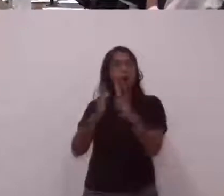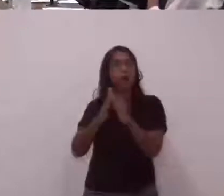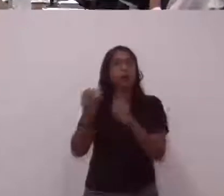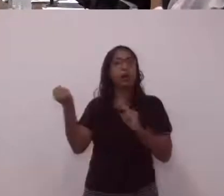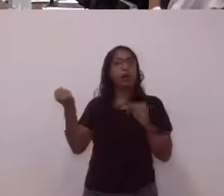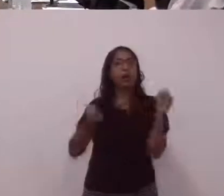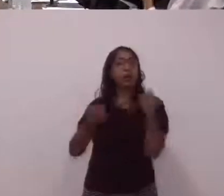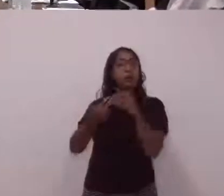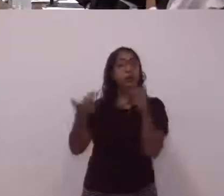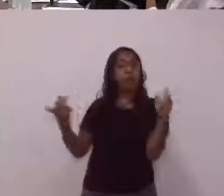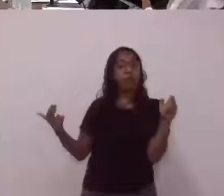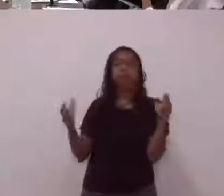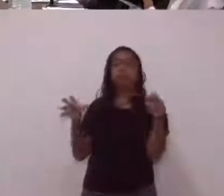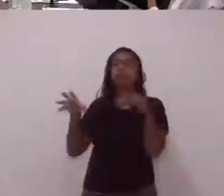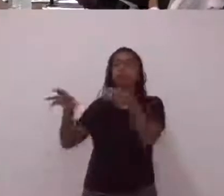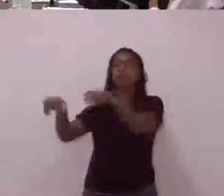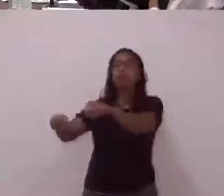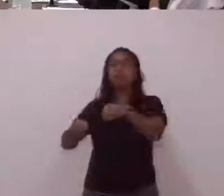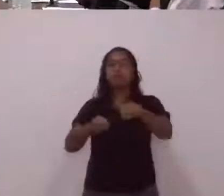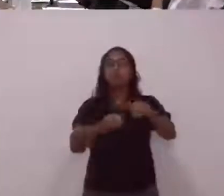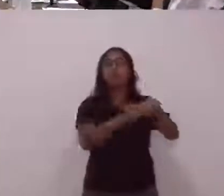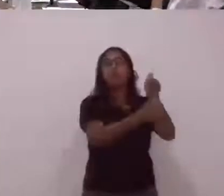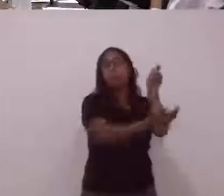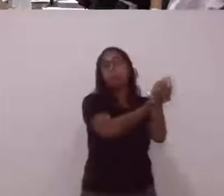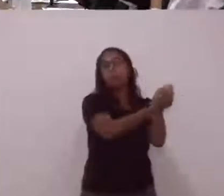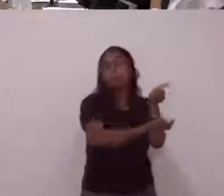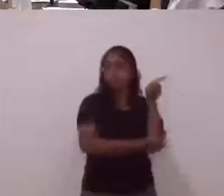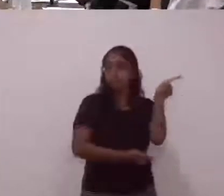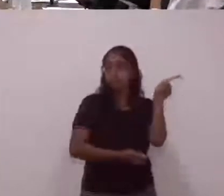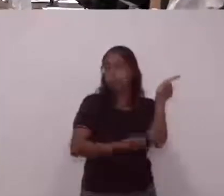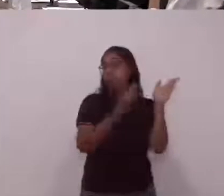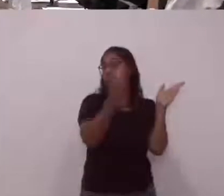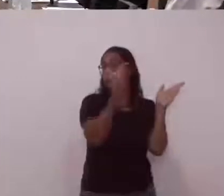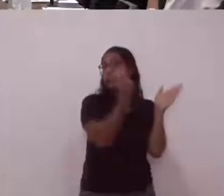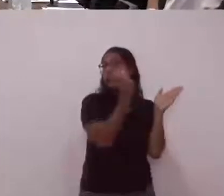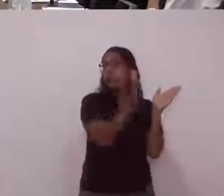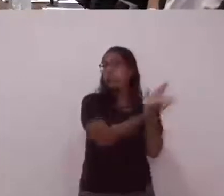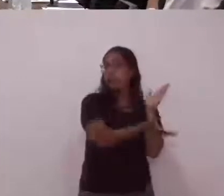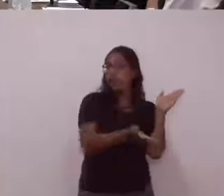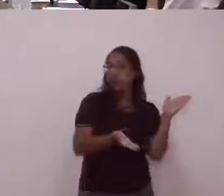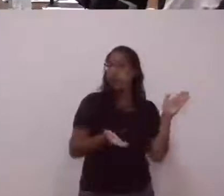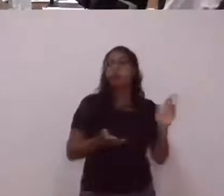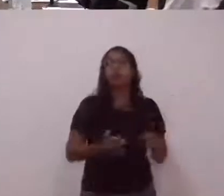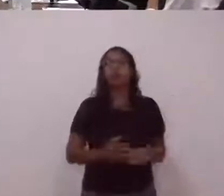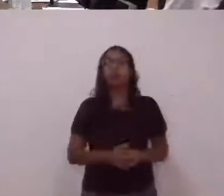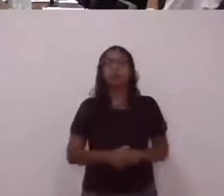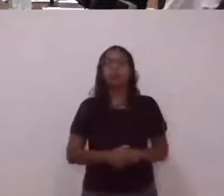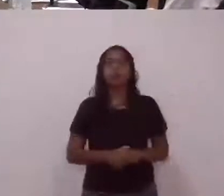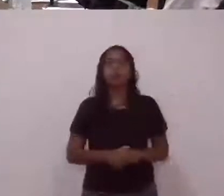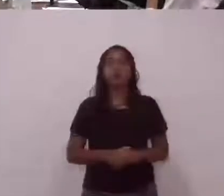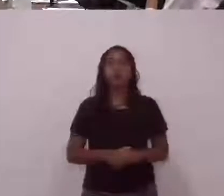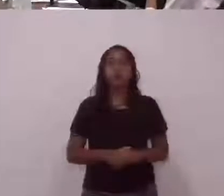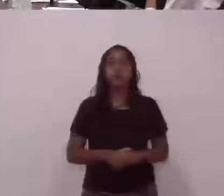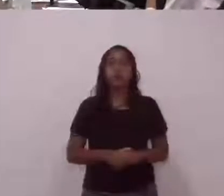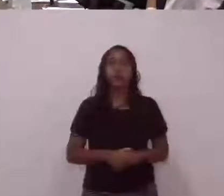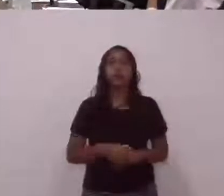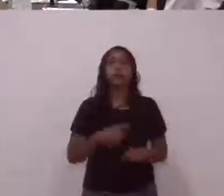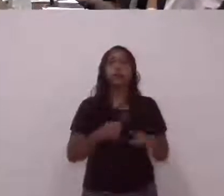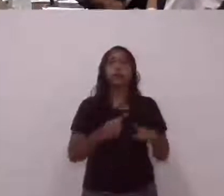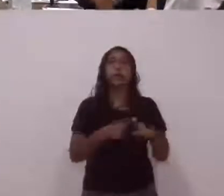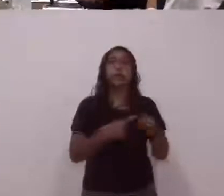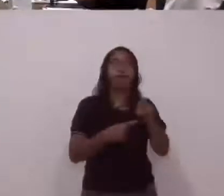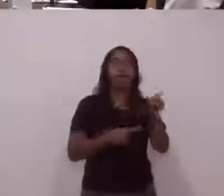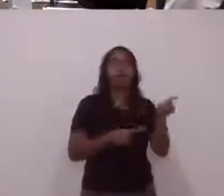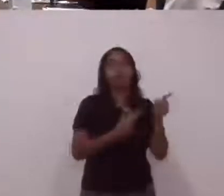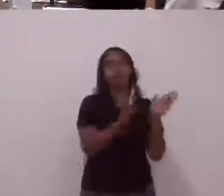improbidade administrativa, de modo suficiente a garantir ou integral o ressortimento de eventual prejuízo ao